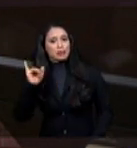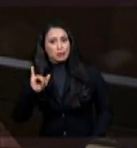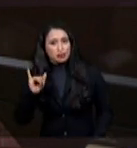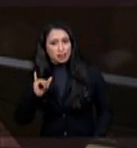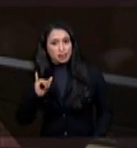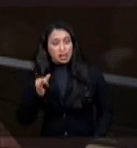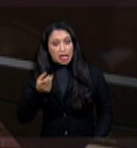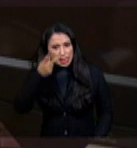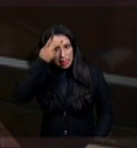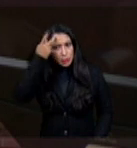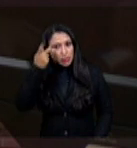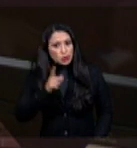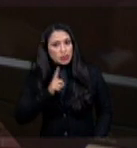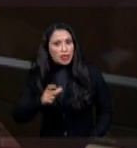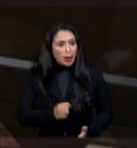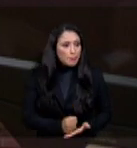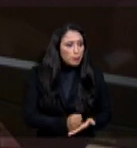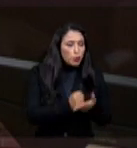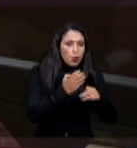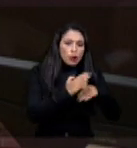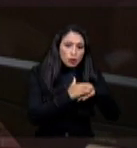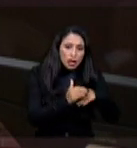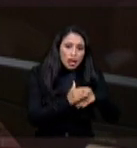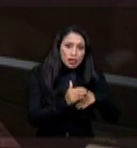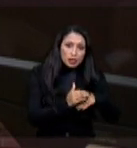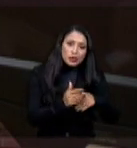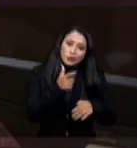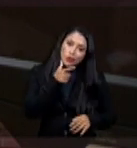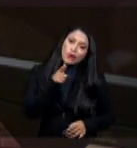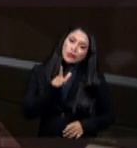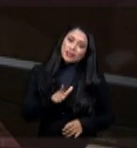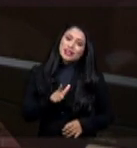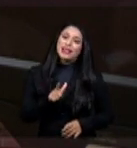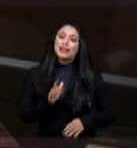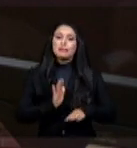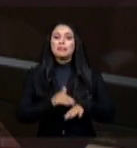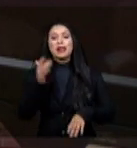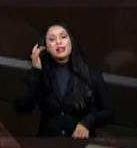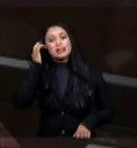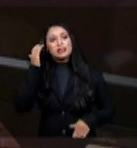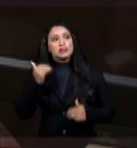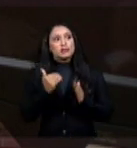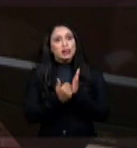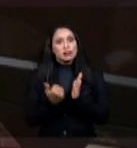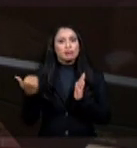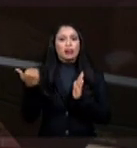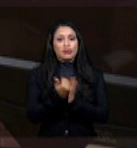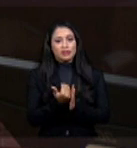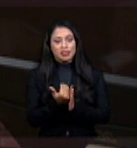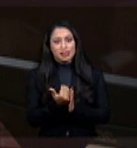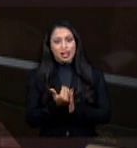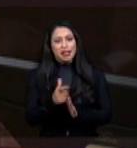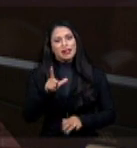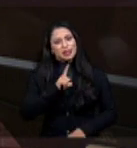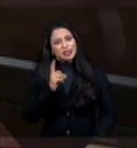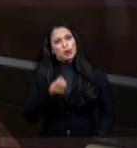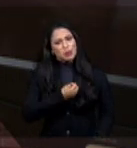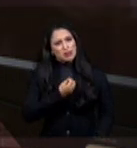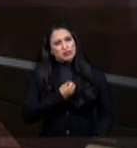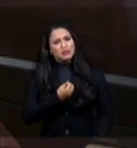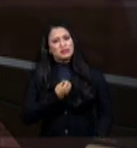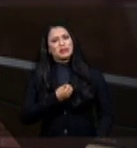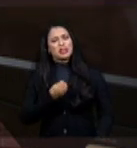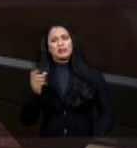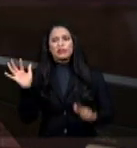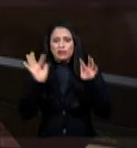que contam com algum acolhimento, elas conseguem com muito mais facilidade chegar a esse ponto de conseguir ter uma vida produtiva, uma